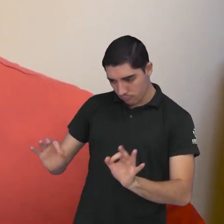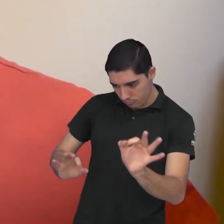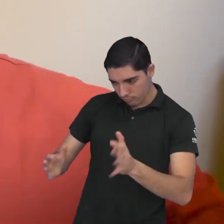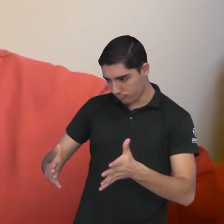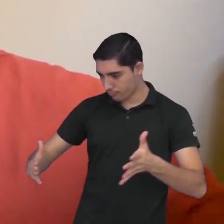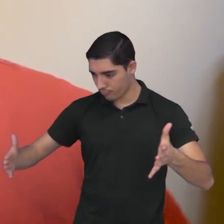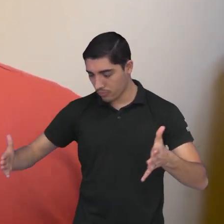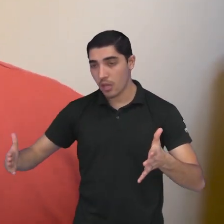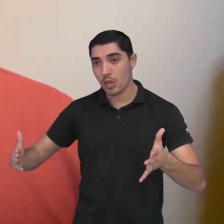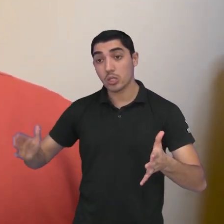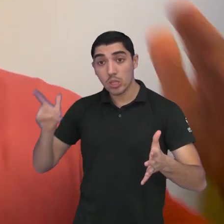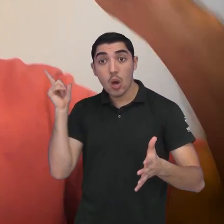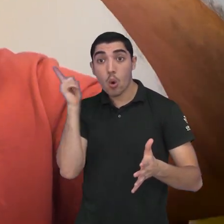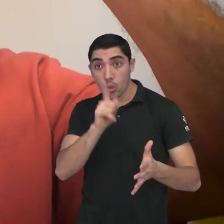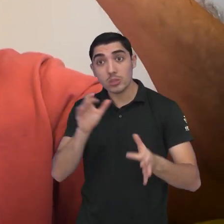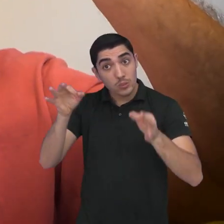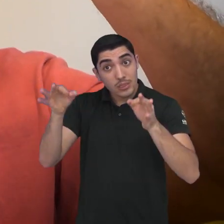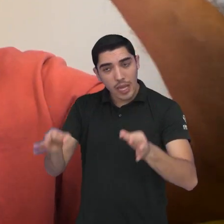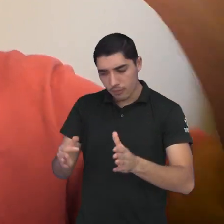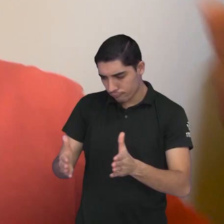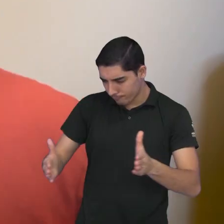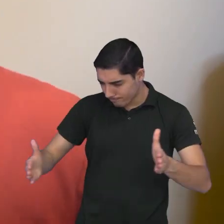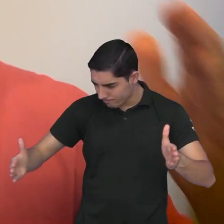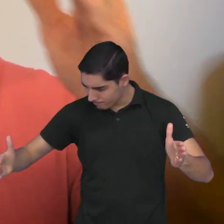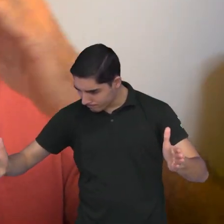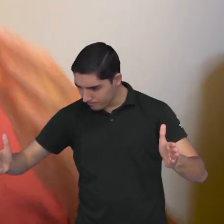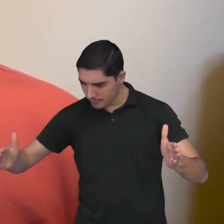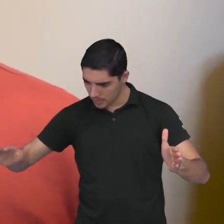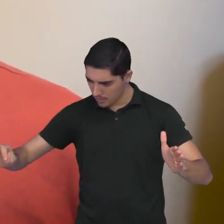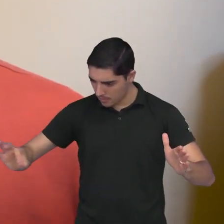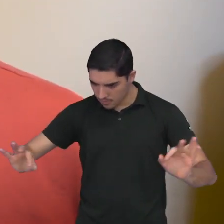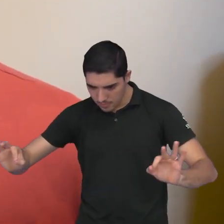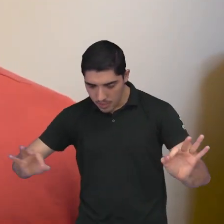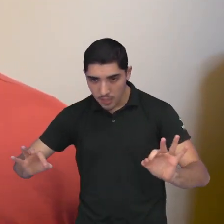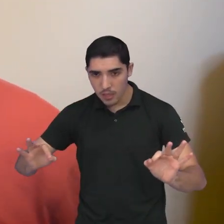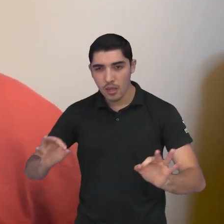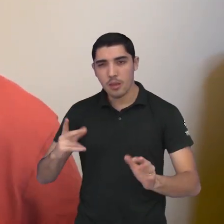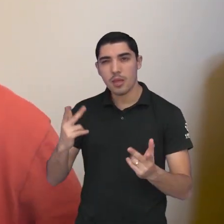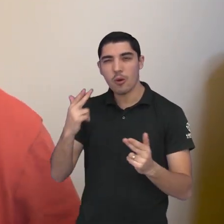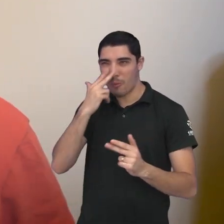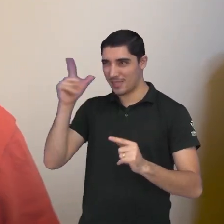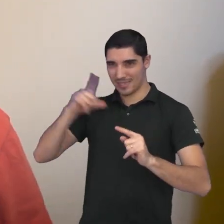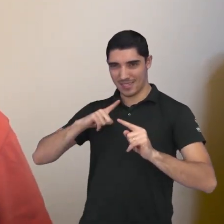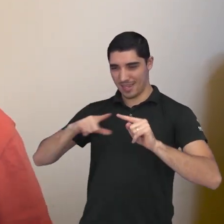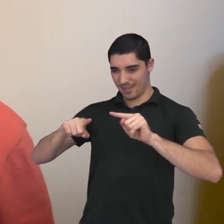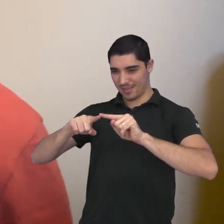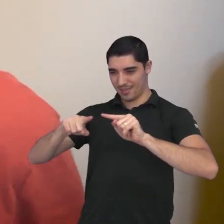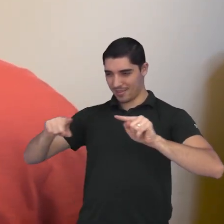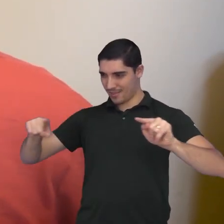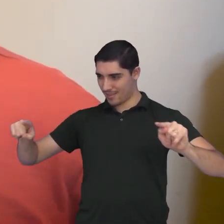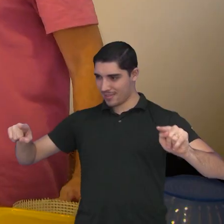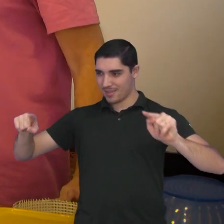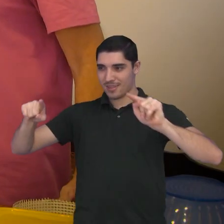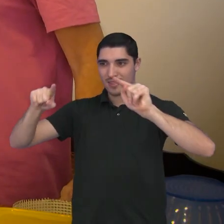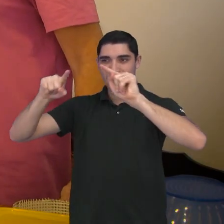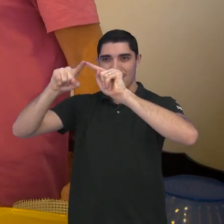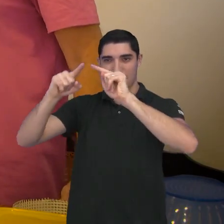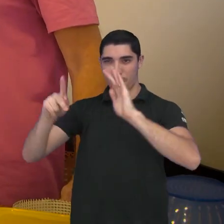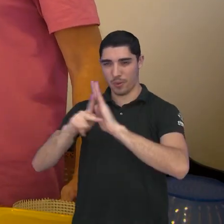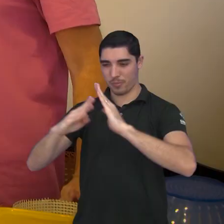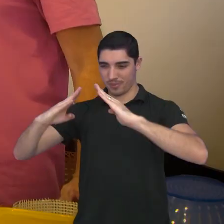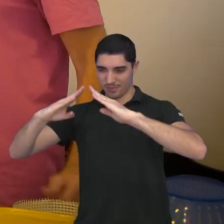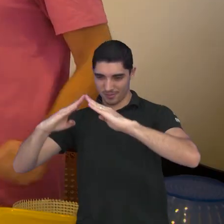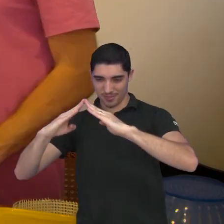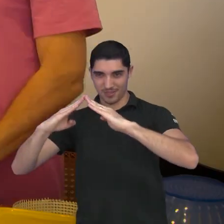coube direitinho. Aqui é tipo um sistema de ogiva, né? Como todas as igrejas, a maioria. Então ela coube direitinho aqui dentro. Evaldo, tô